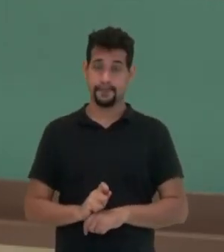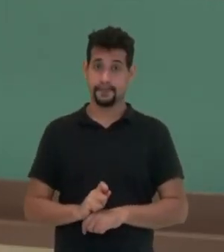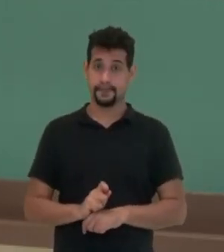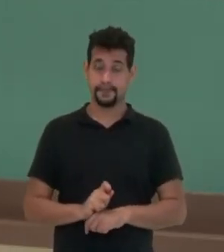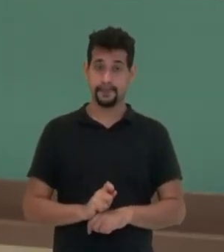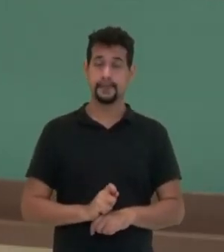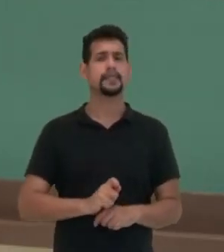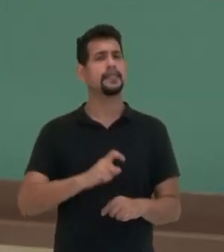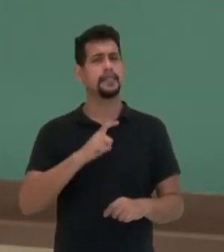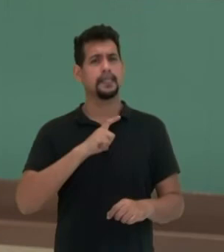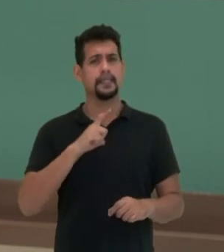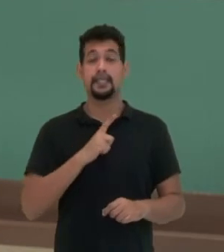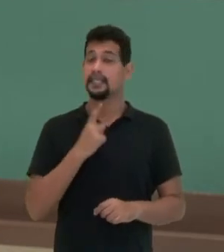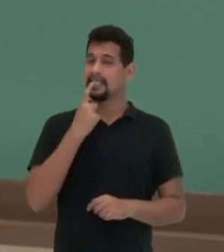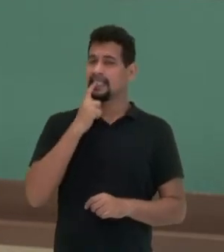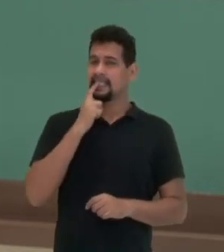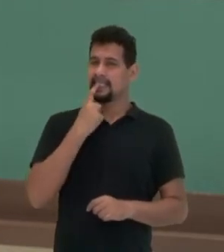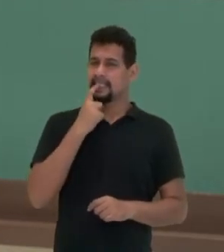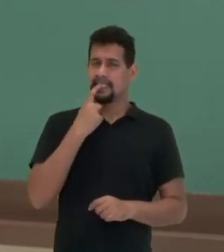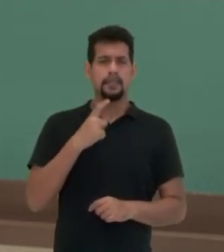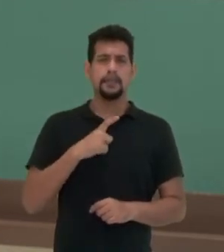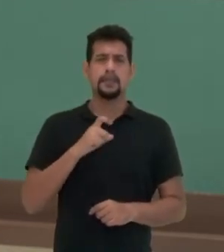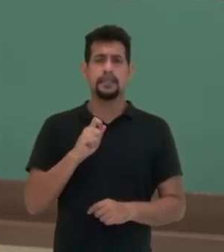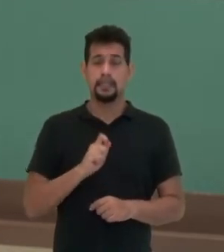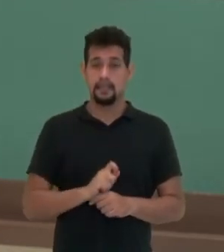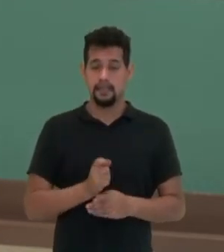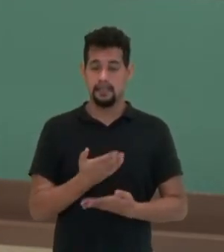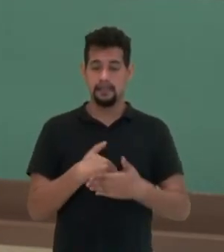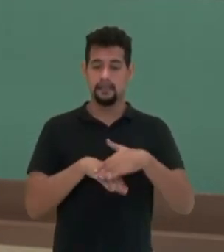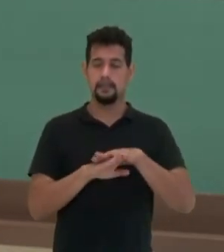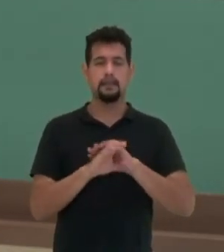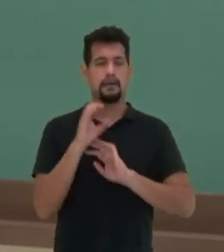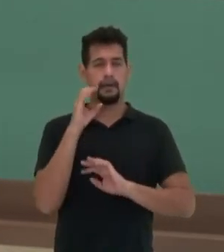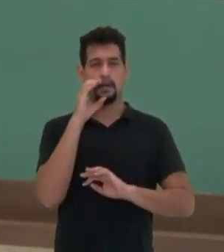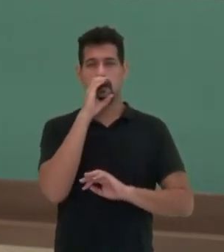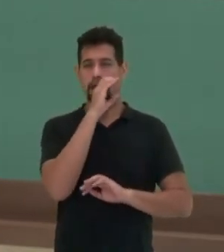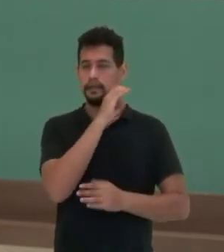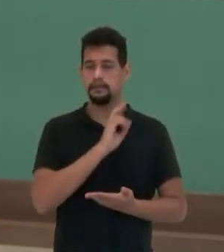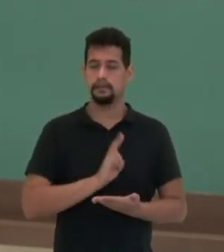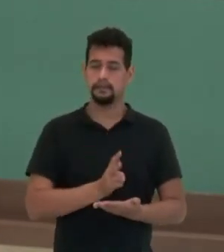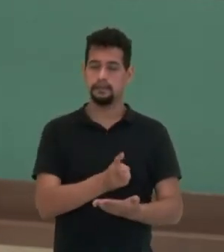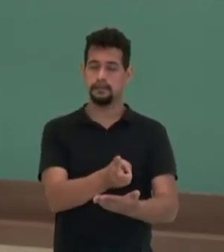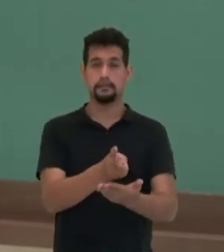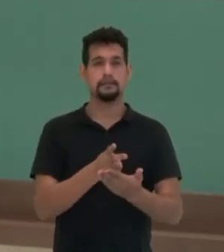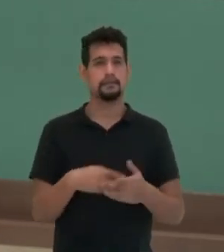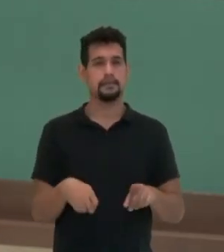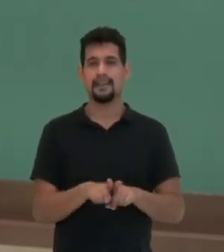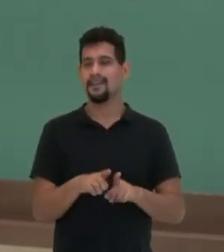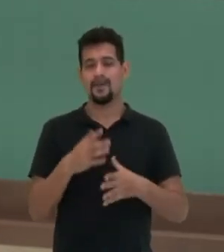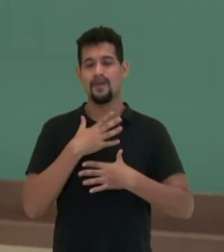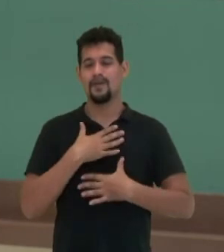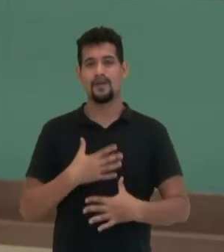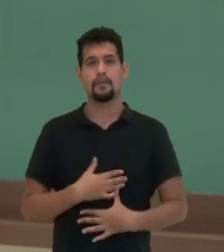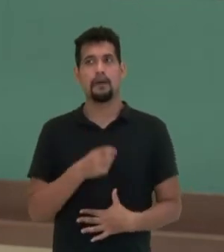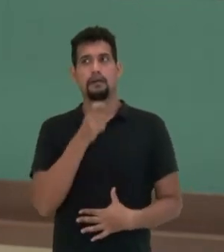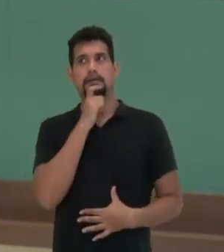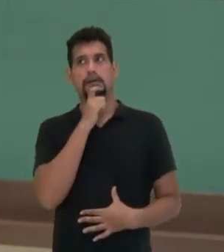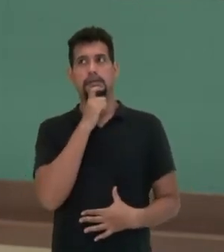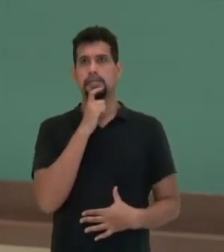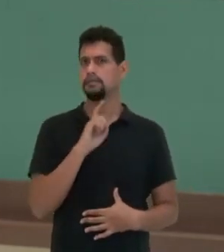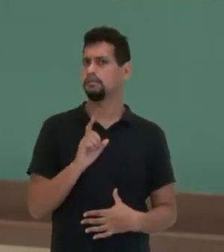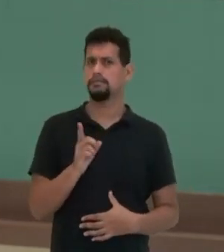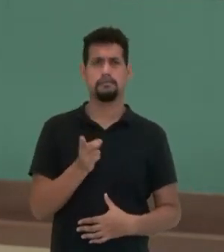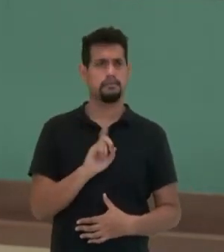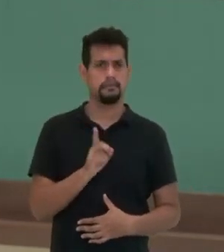dentro dos ossos longos, ele mantém uma temperatura constante, não deixa que o corpo se esfrie muito, então